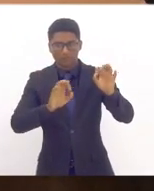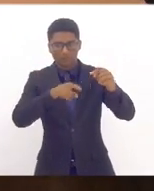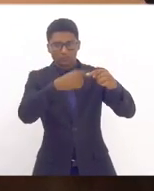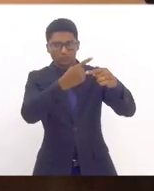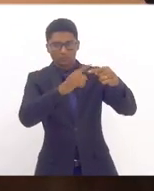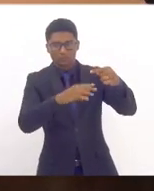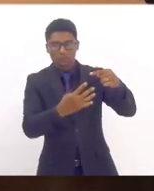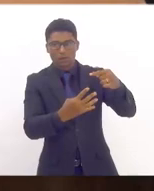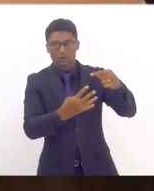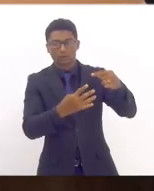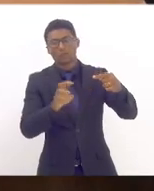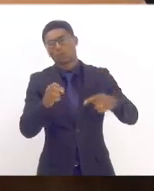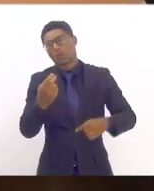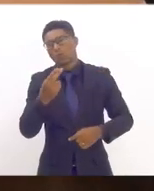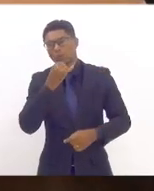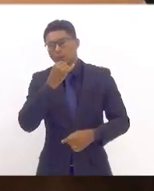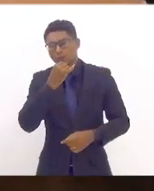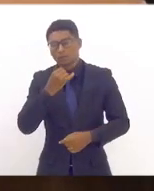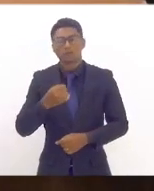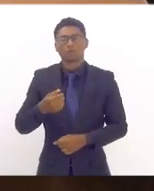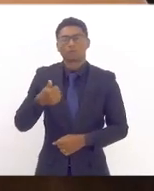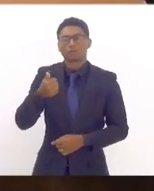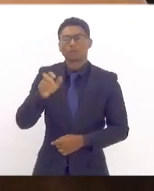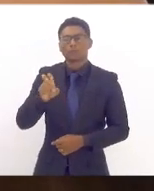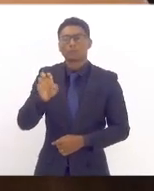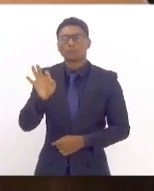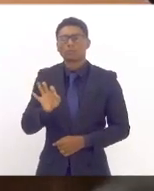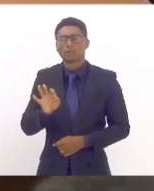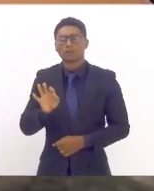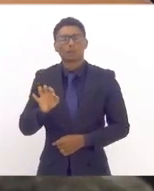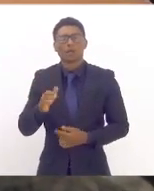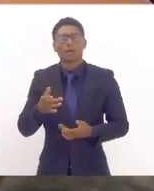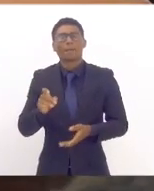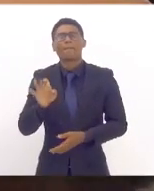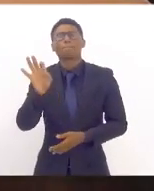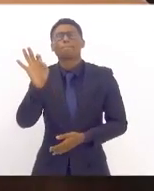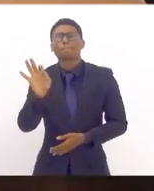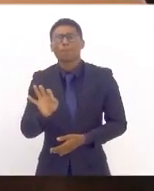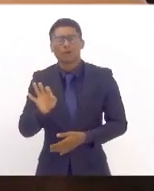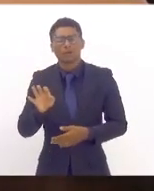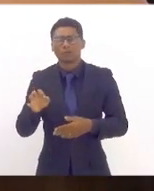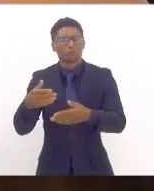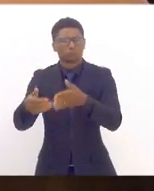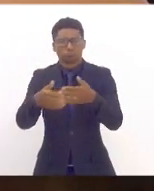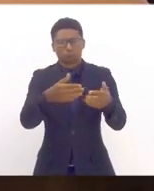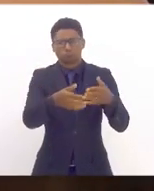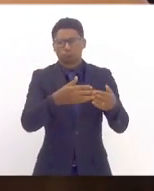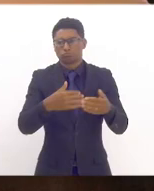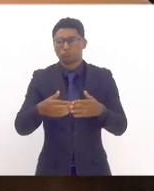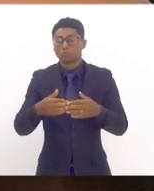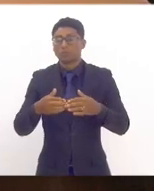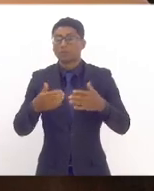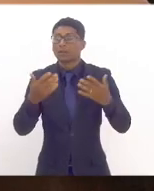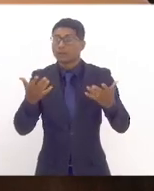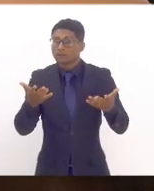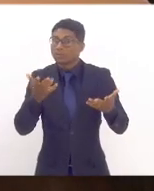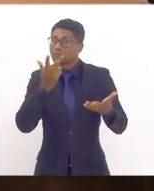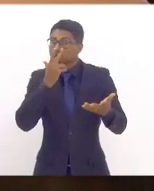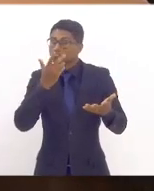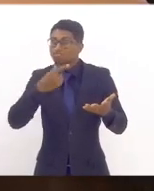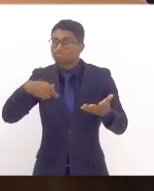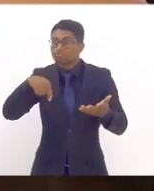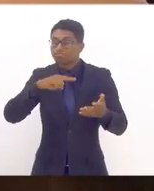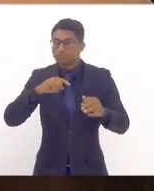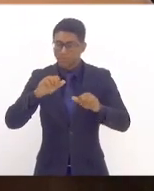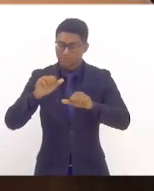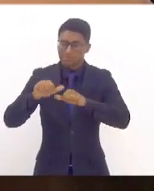ou 15%. não sei não importa qual o percentual a gente está mexendo na distribuição de